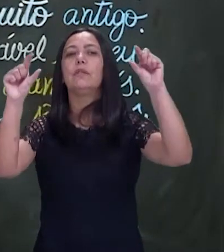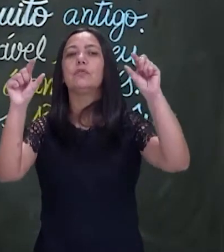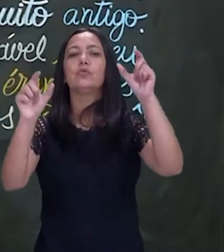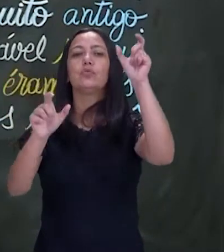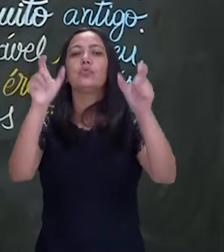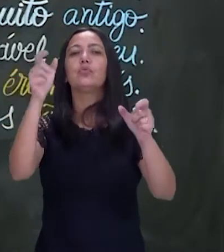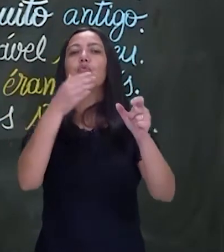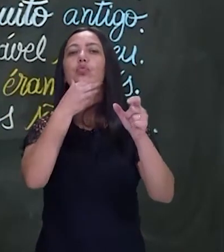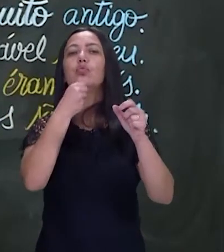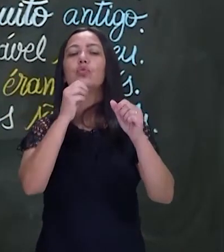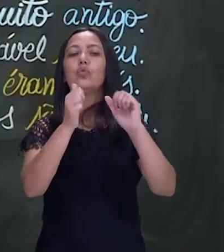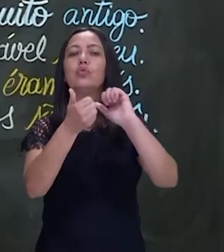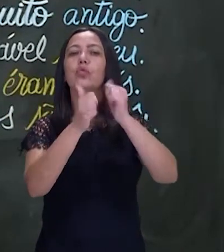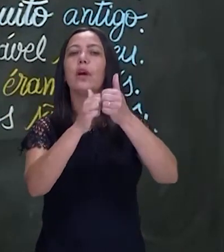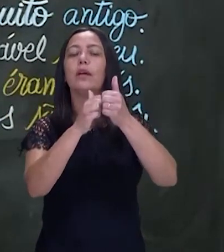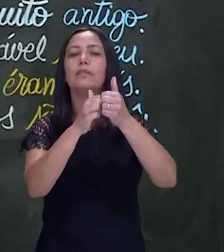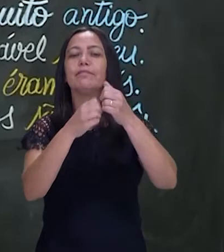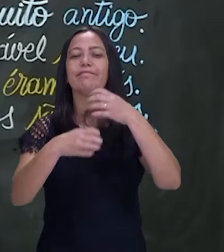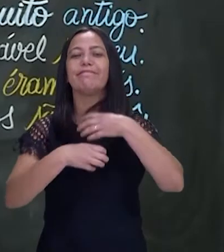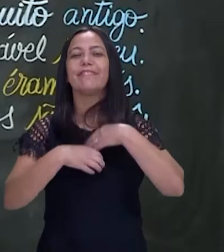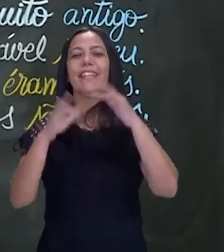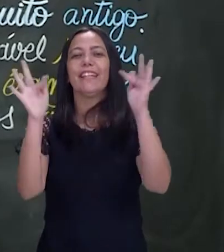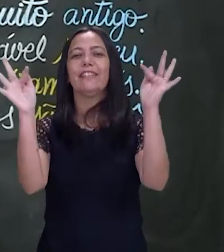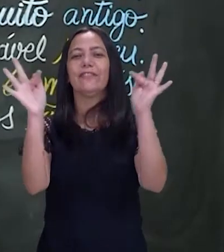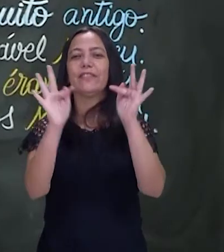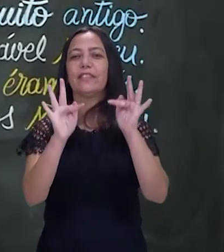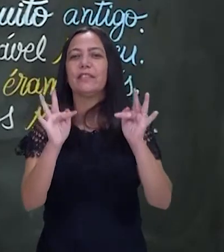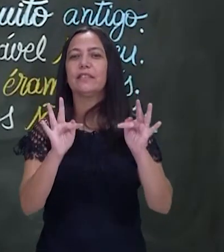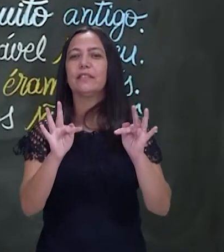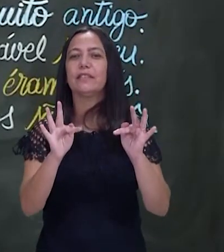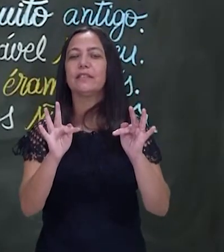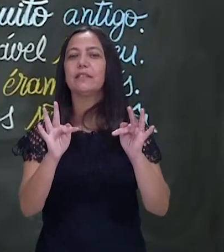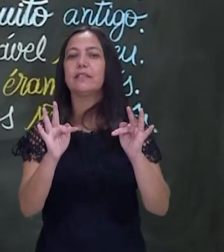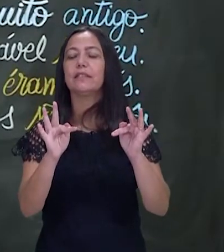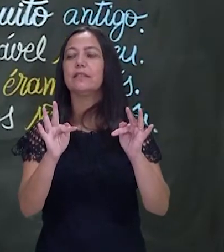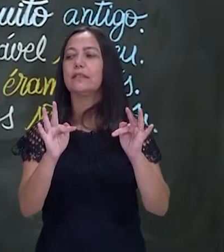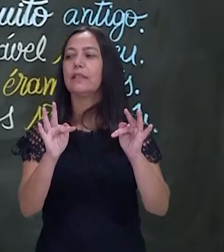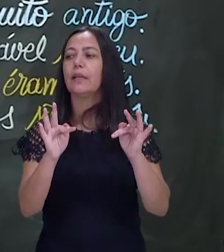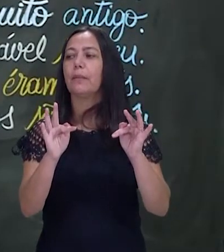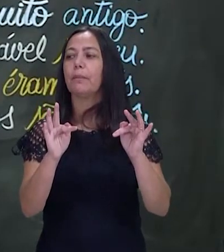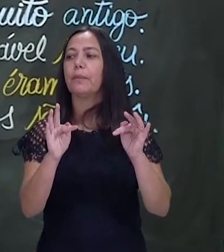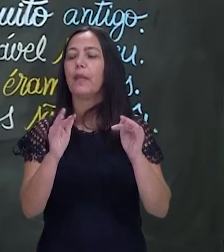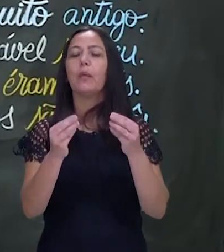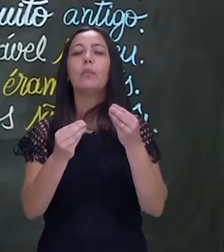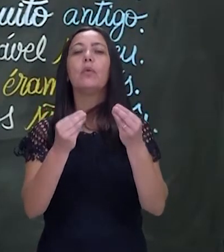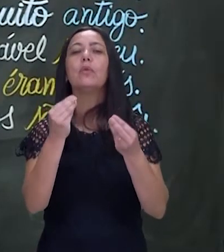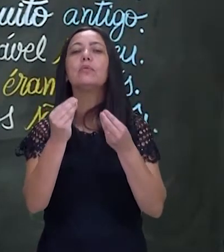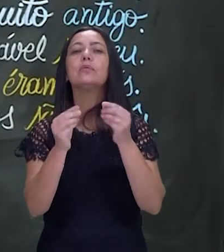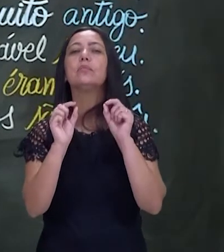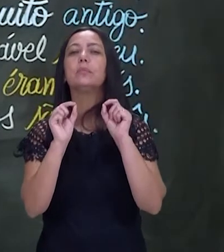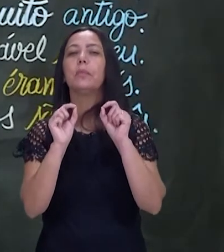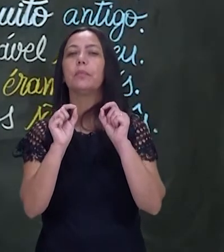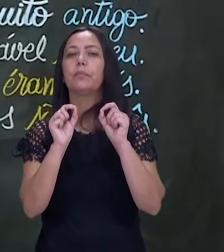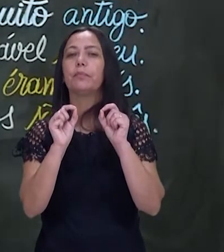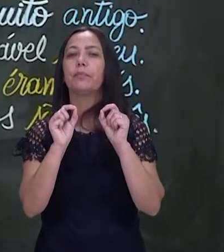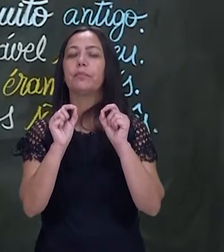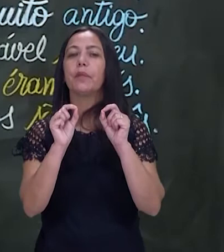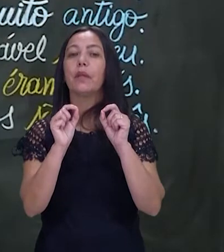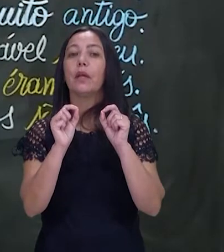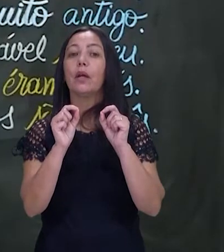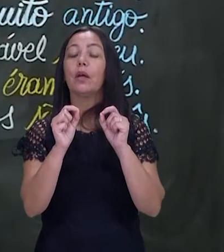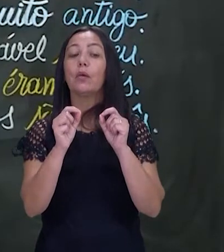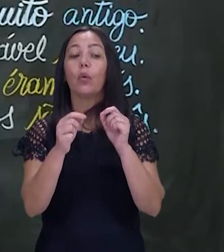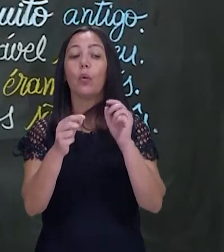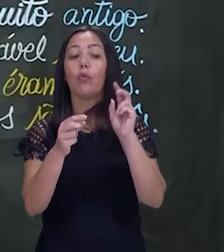jogadores estão felizes. Análise sintática pressupõe análise de funções sintáticas. Primeiro momento, identifico o